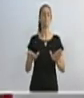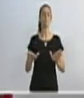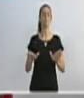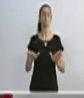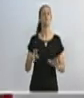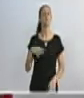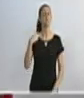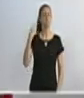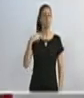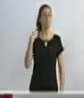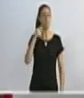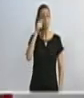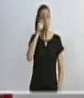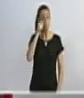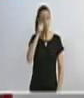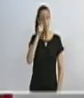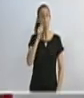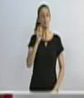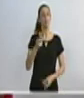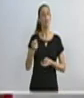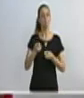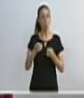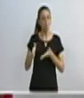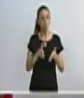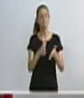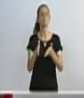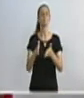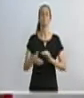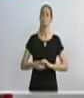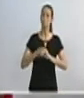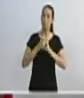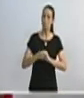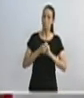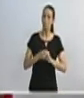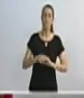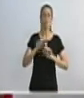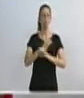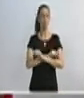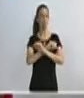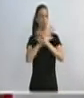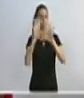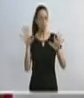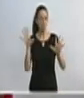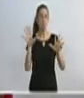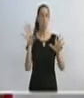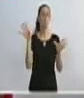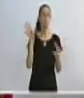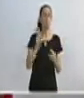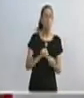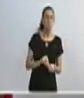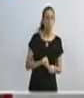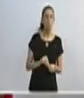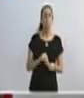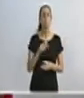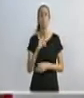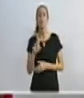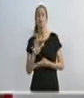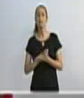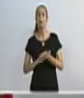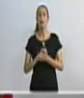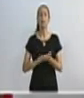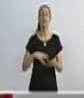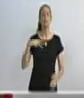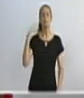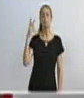do vereador Almir Vieira. Parabéns. Objetiva, clara, sem aquela conotação política